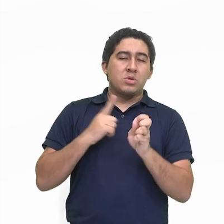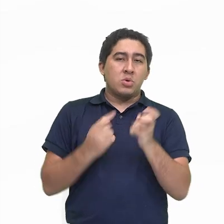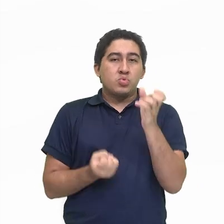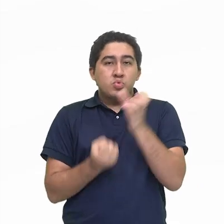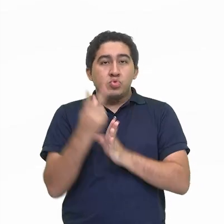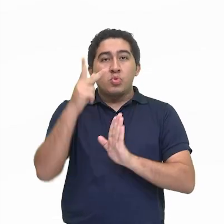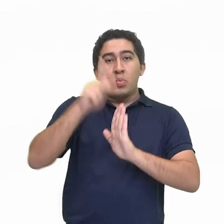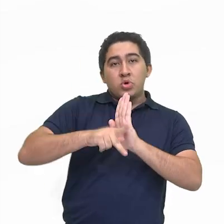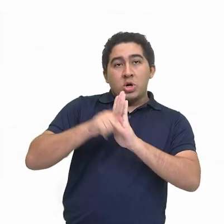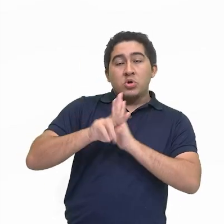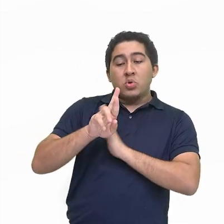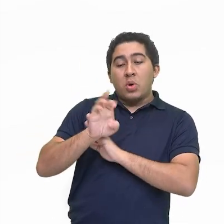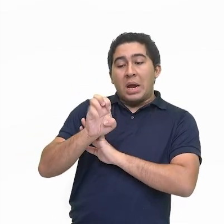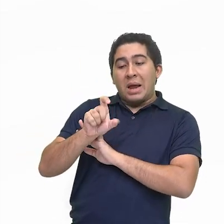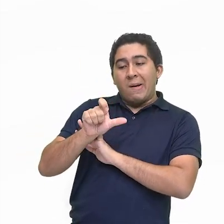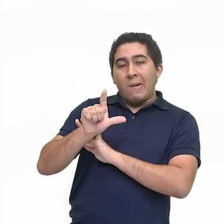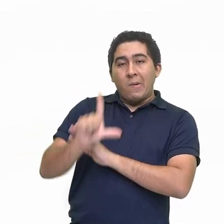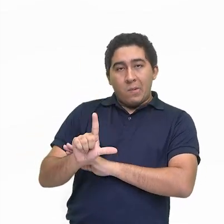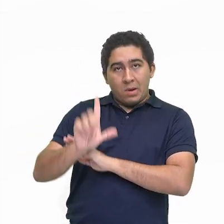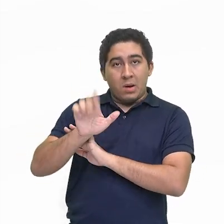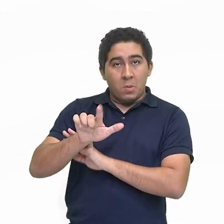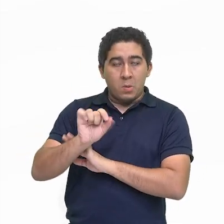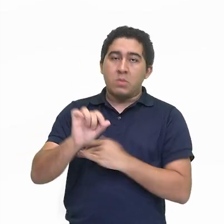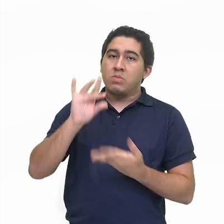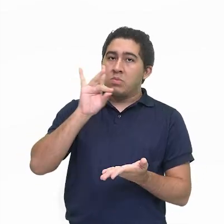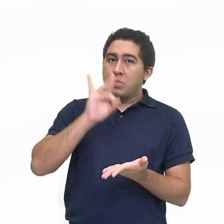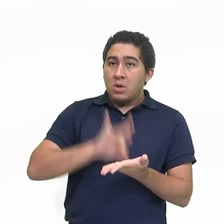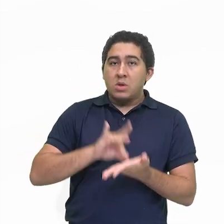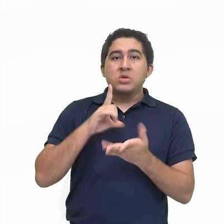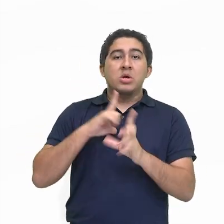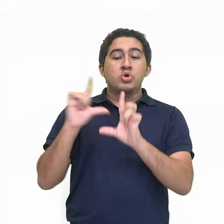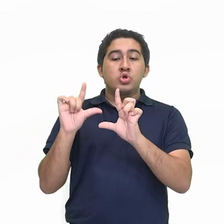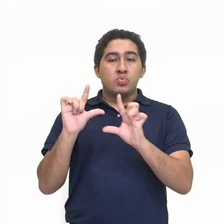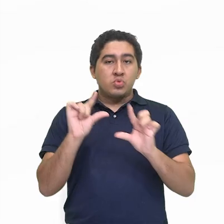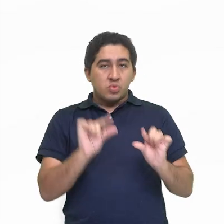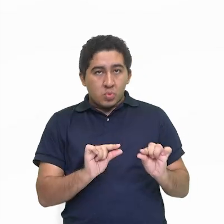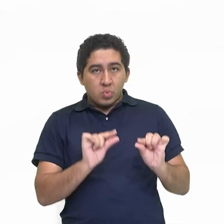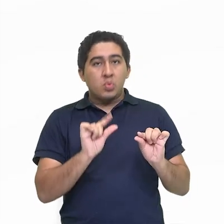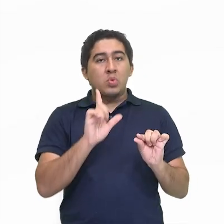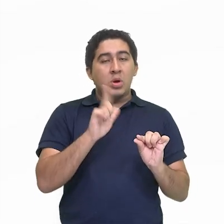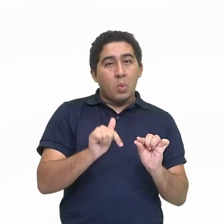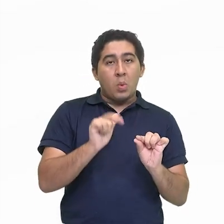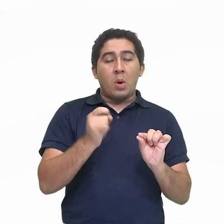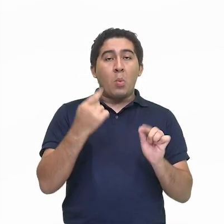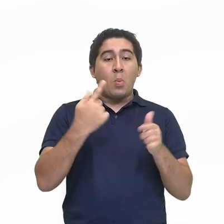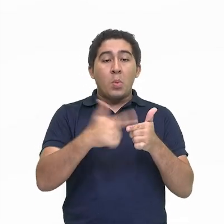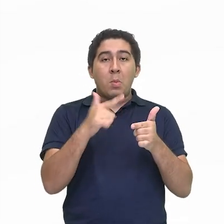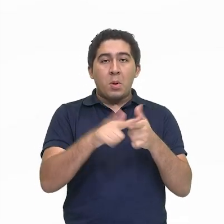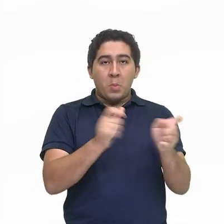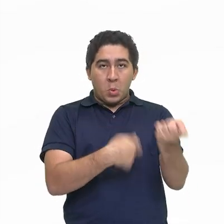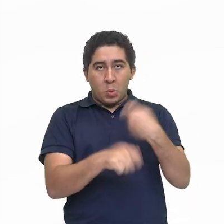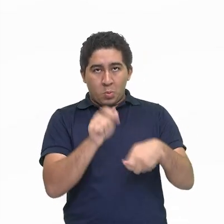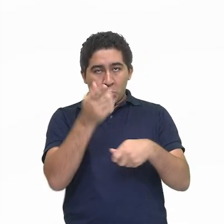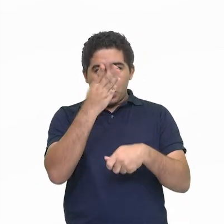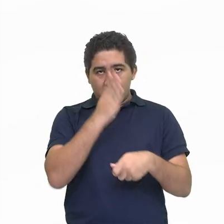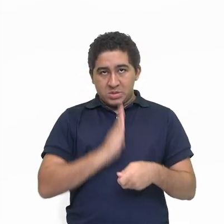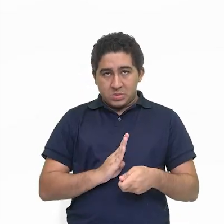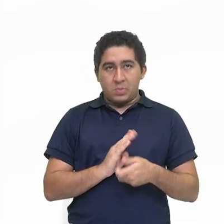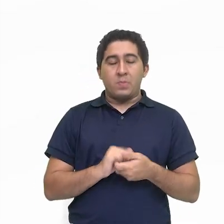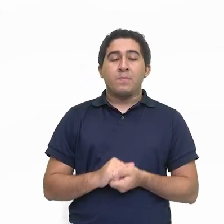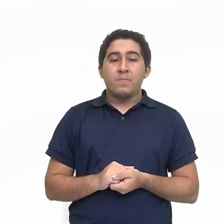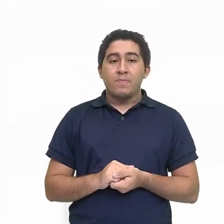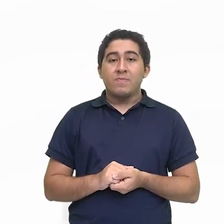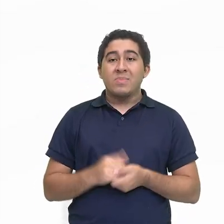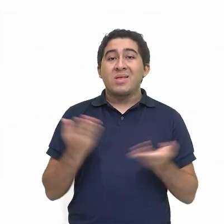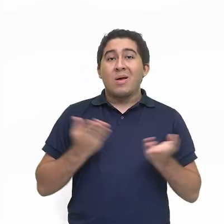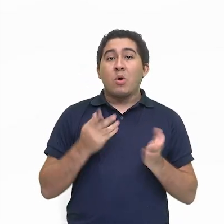Plano Real, que é o que realmente vai, né, diminuir a inflação do Brasil, tá bem? Vamos falar então agora do